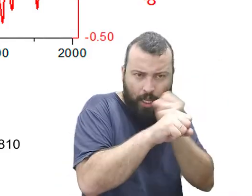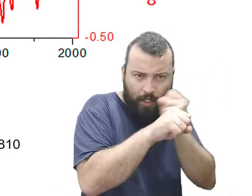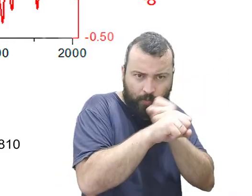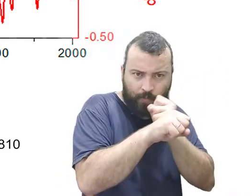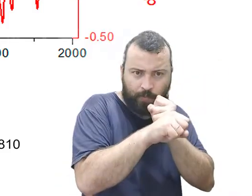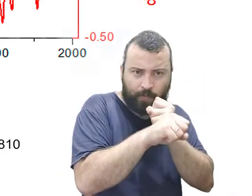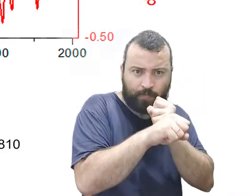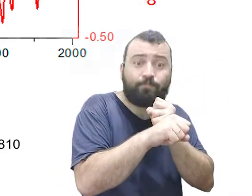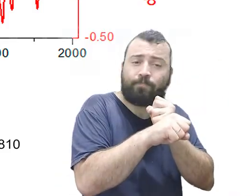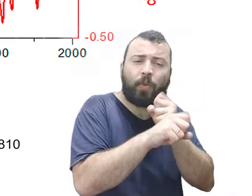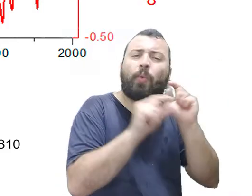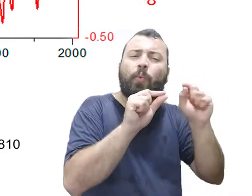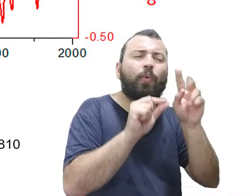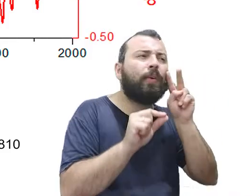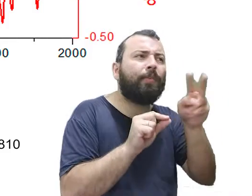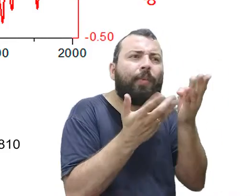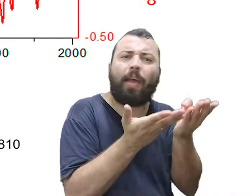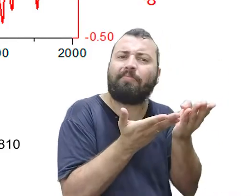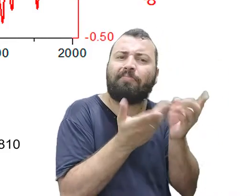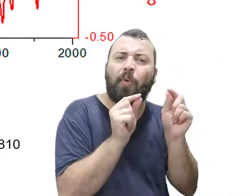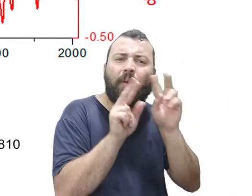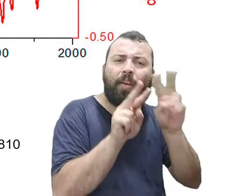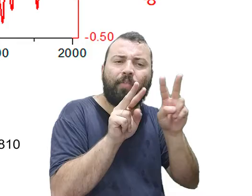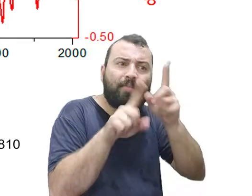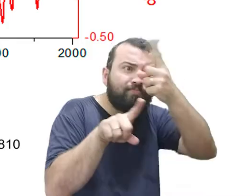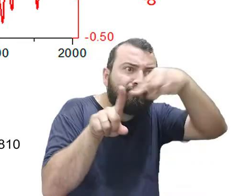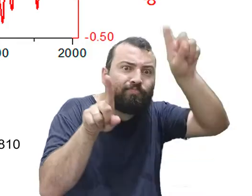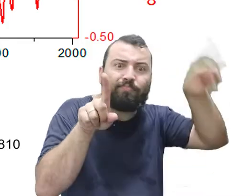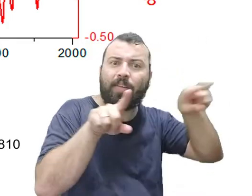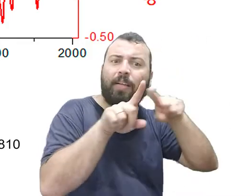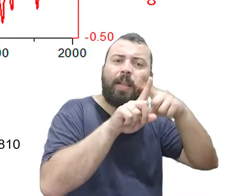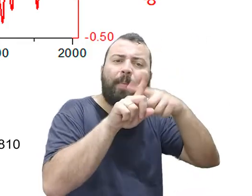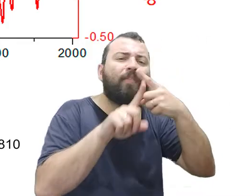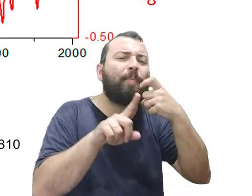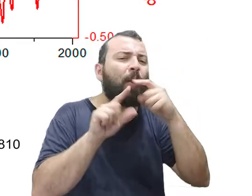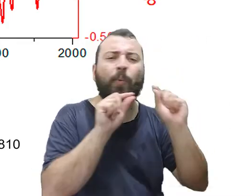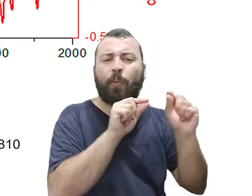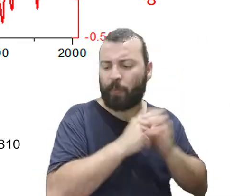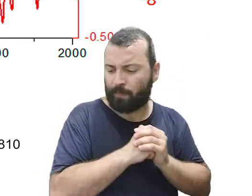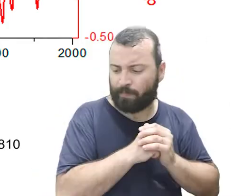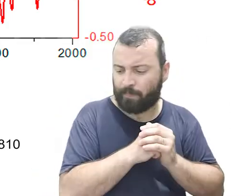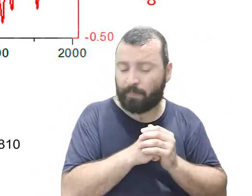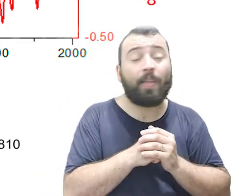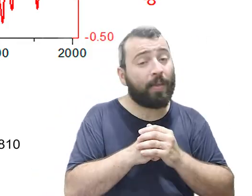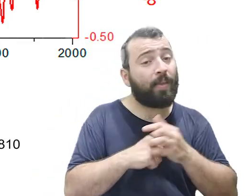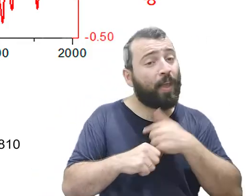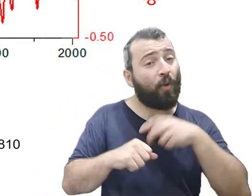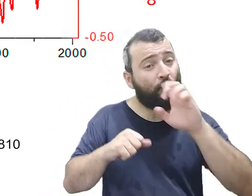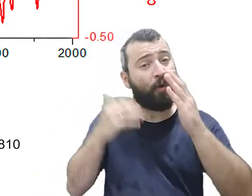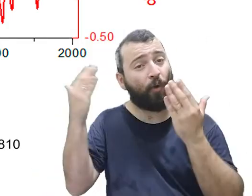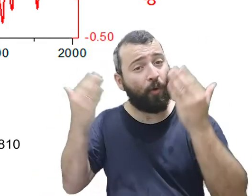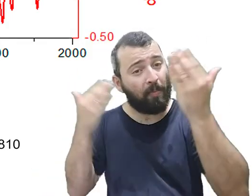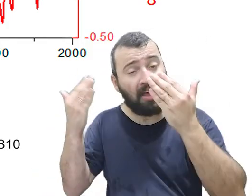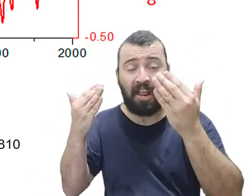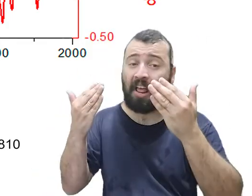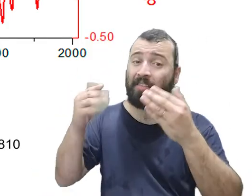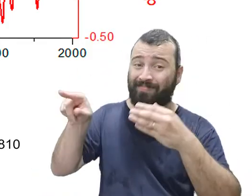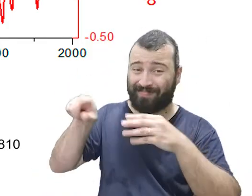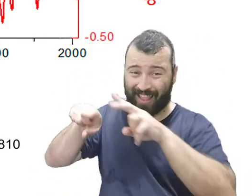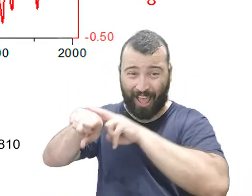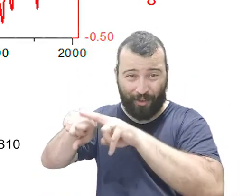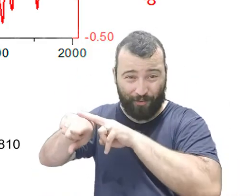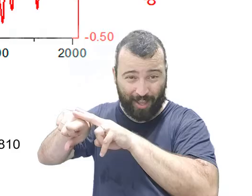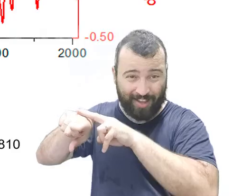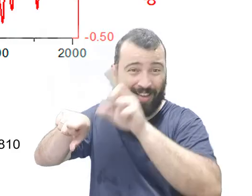1.500 anos, que aparece aqui nessa curva de temperatura em vermelho. E vou comparar aqui, em